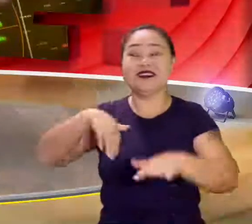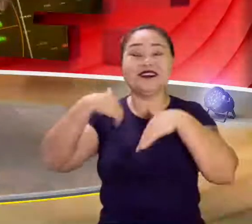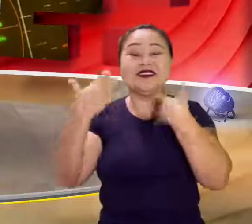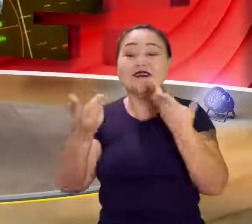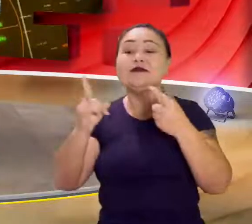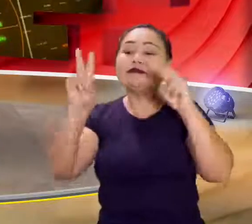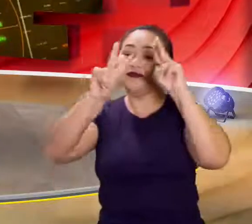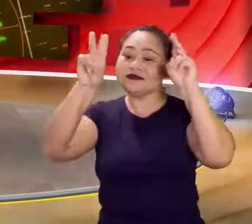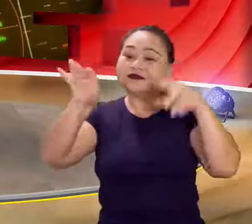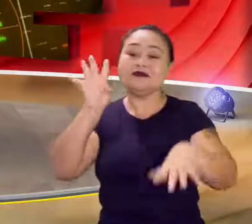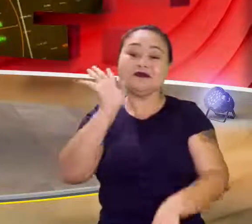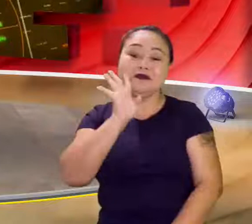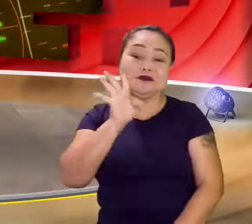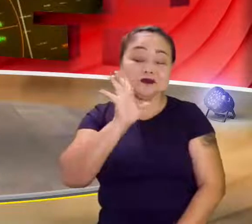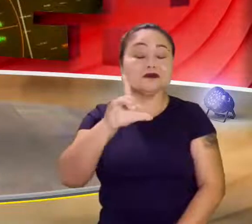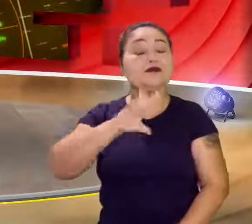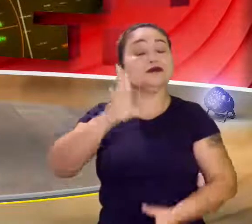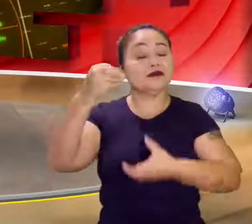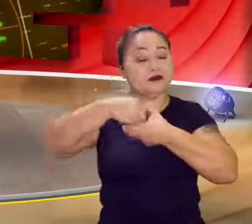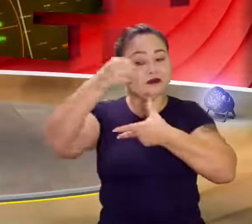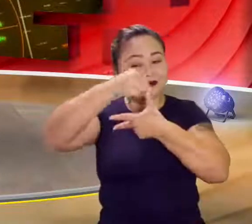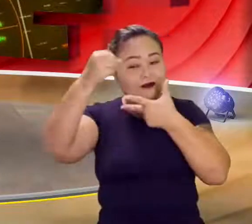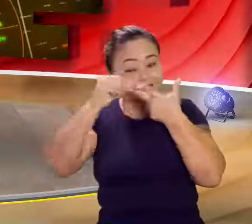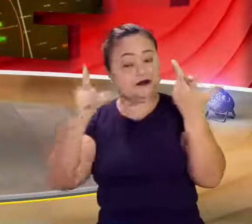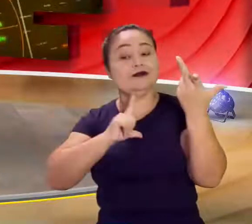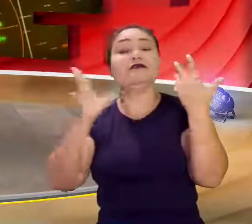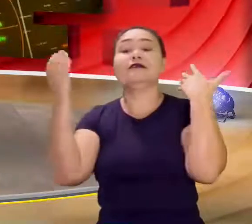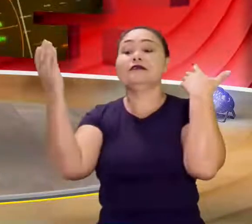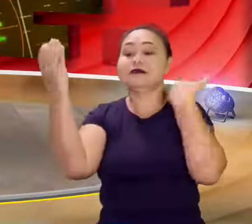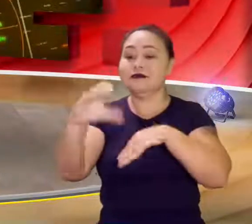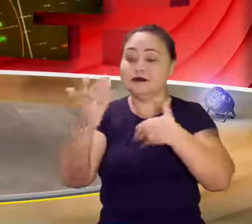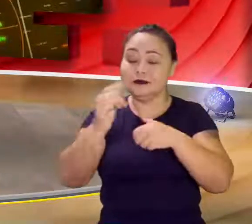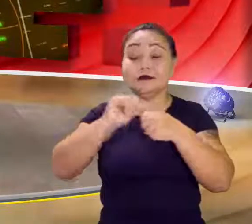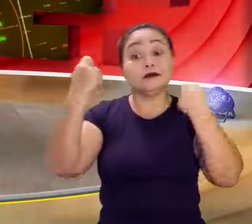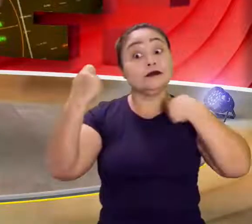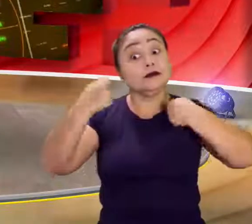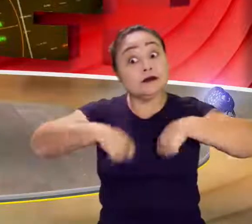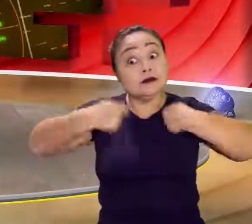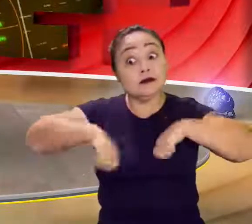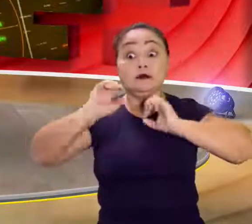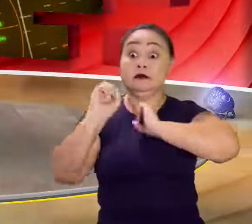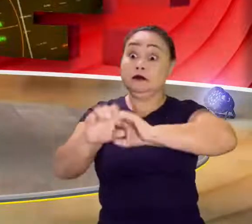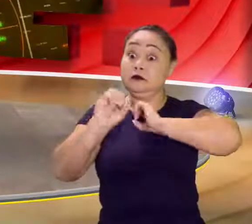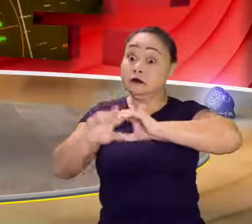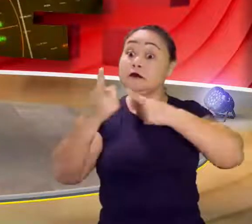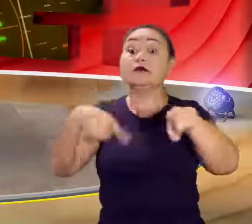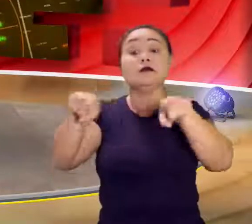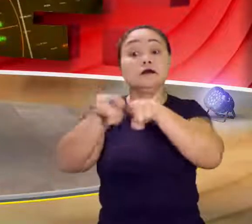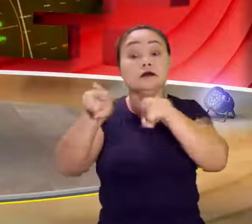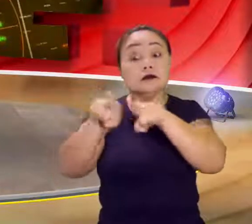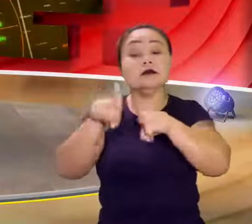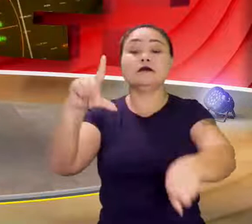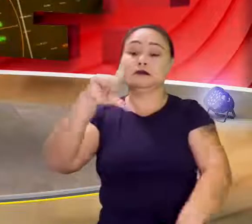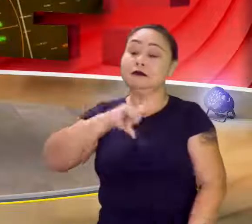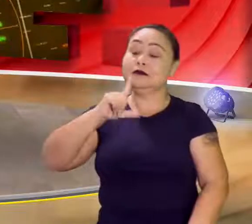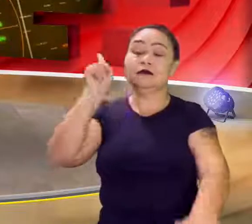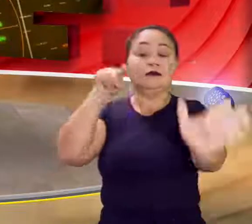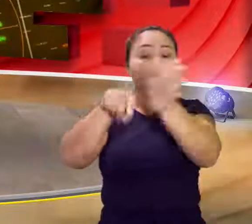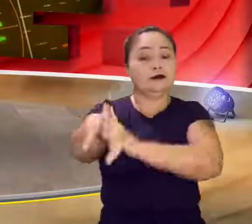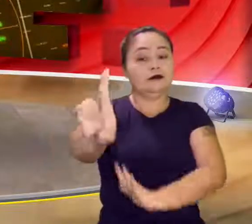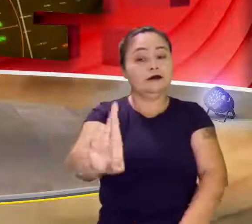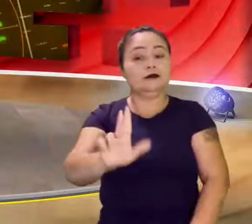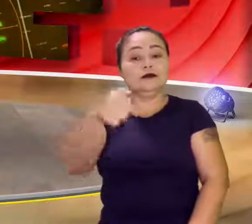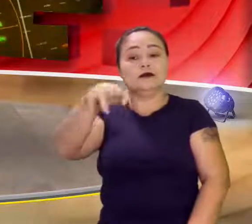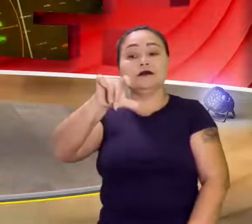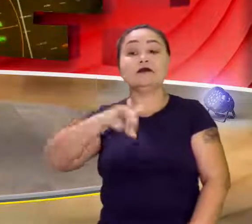é legal e também cai no Enem, também cai nos concursos, então por isso que a gente precisa ensinar para vocês também. Hoje temos quiz, porque a gente